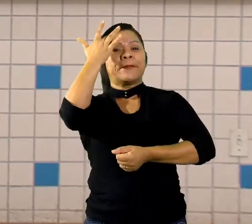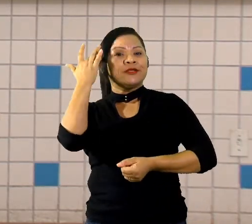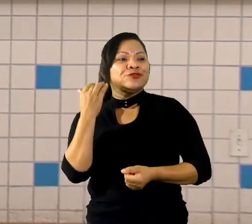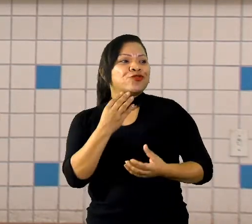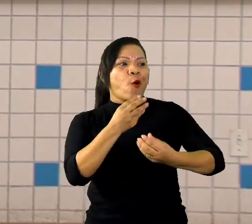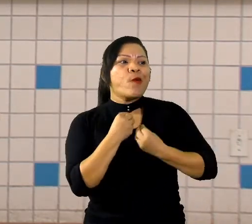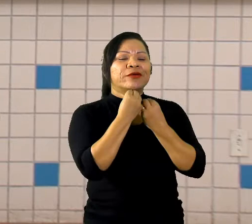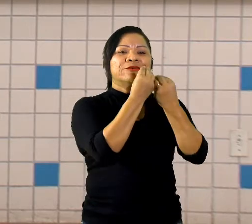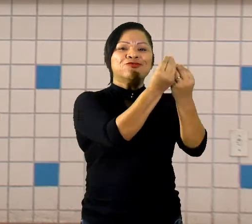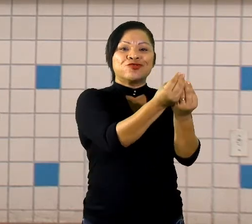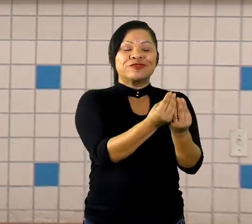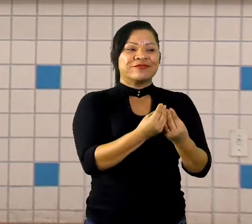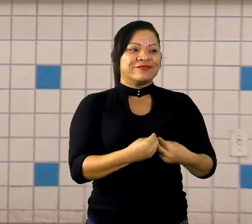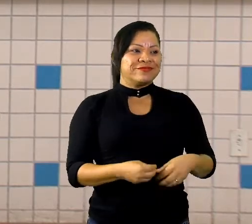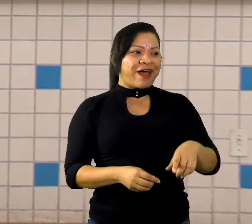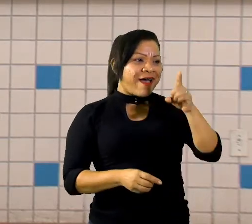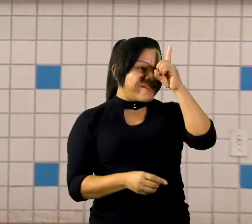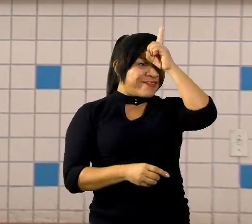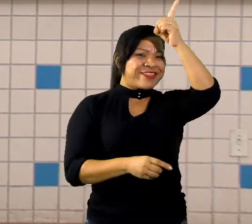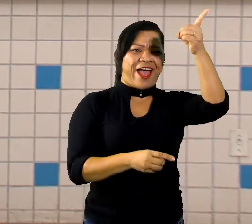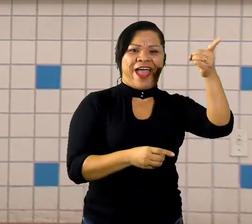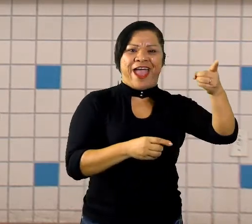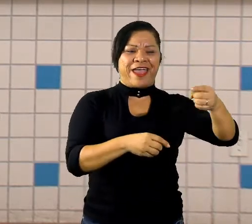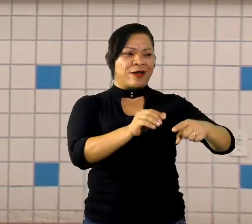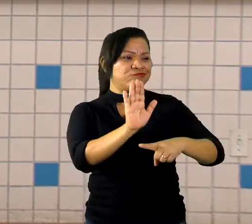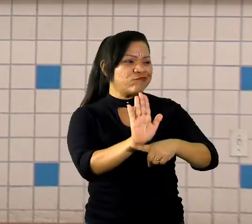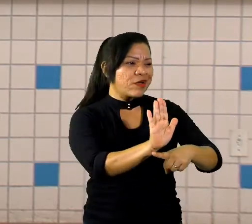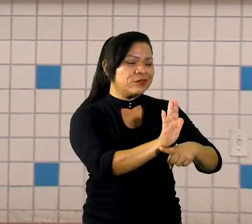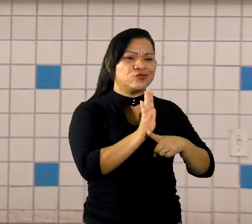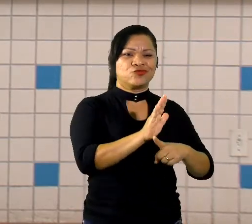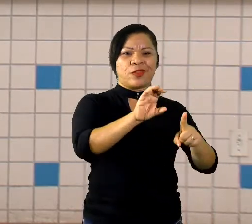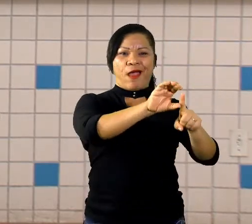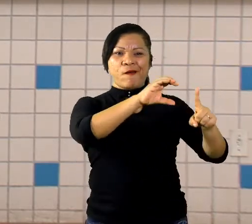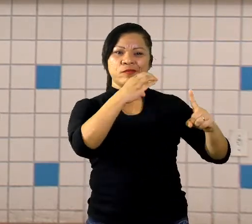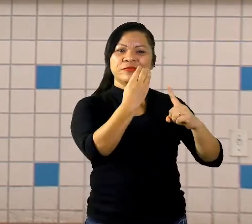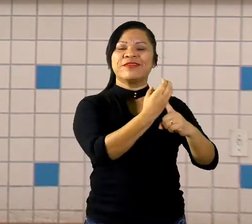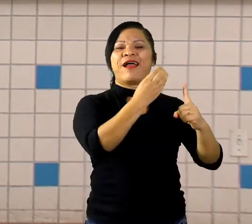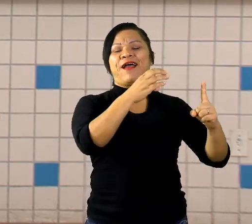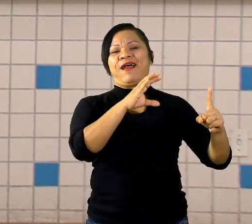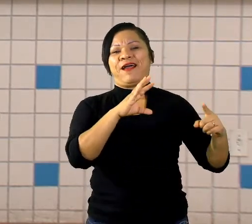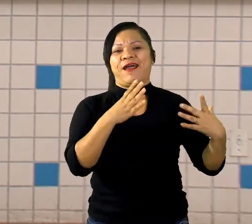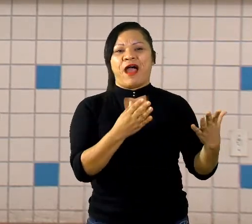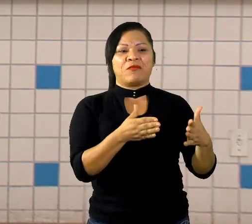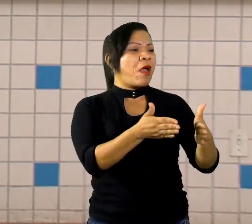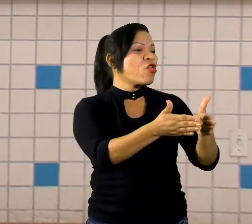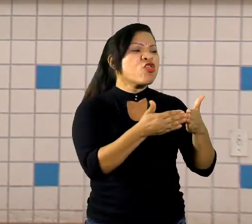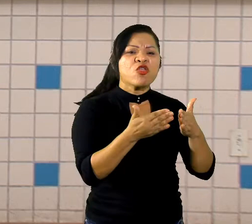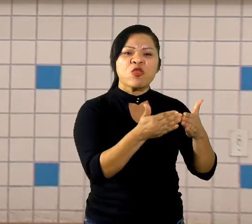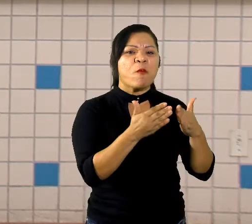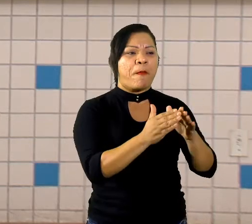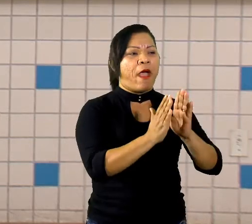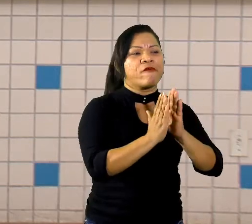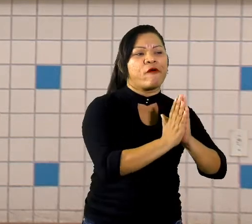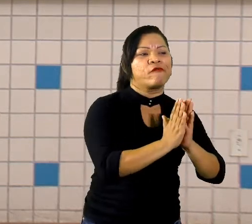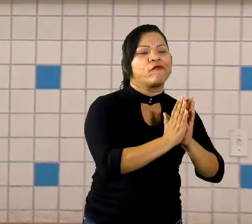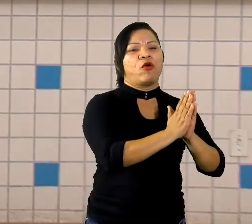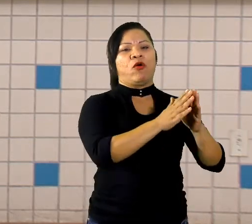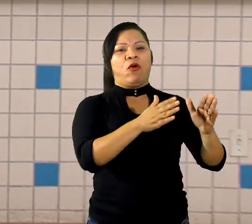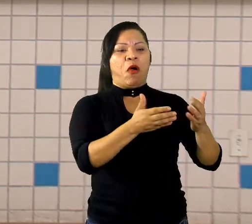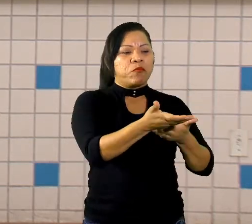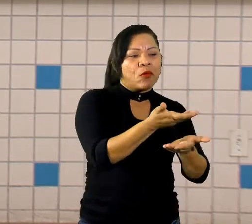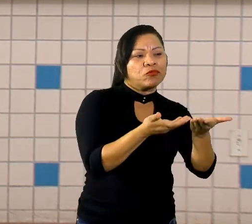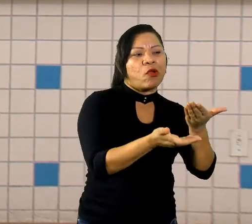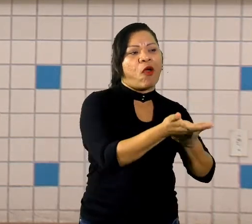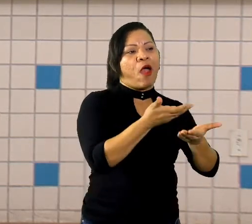que vão beneficiar a comunidade como um todo, e não pede favores, não oferece favores em troca desse